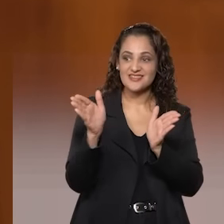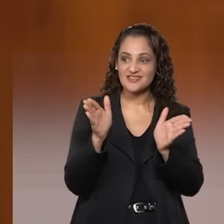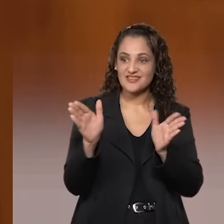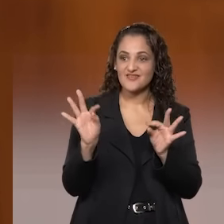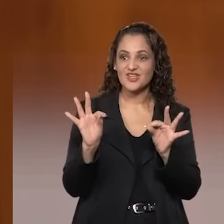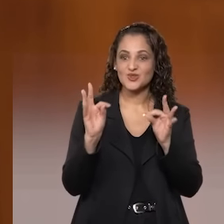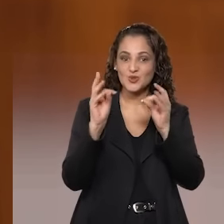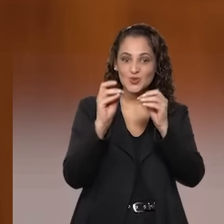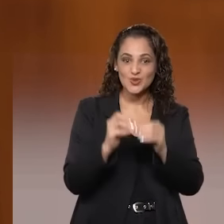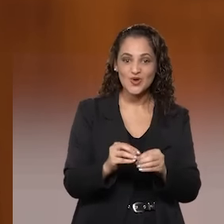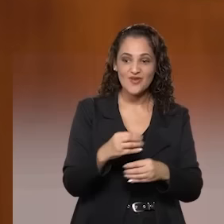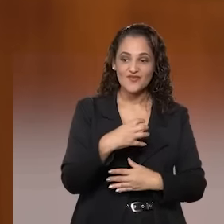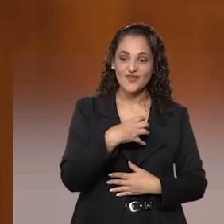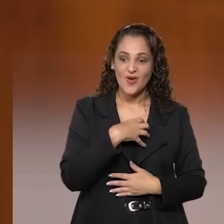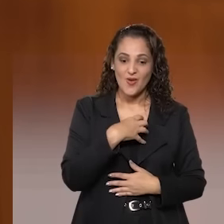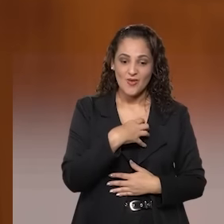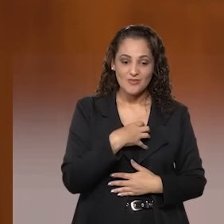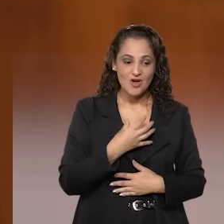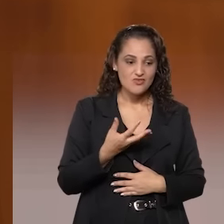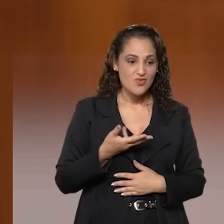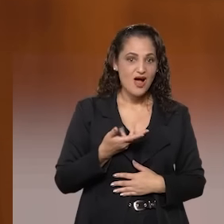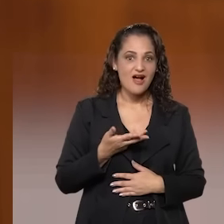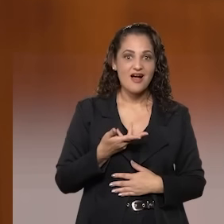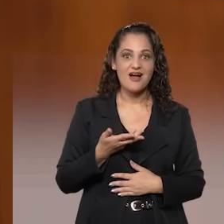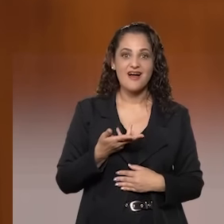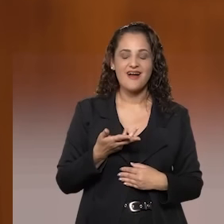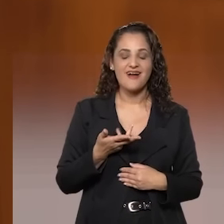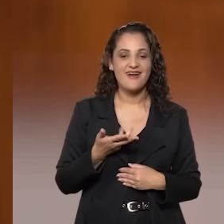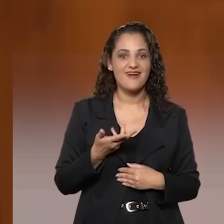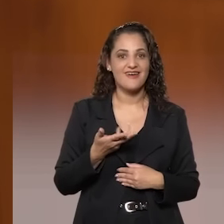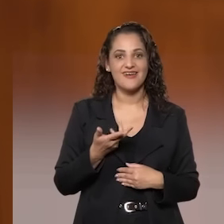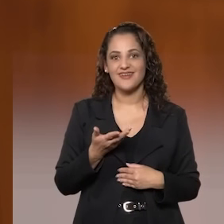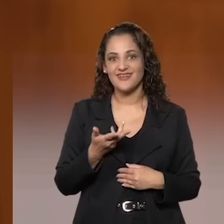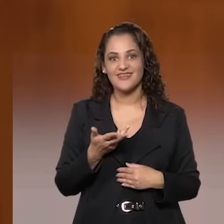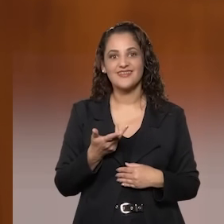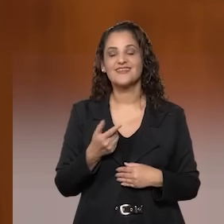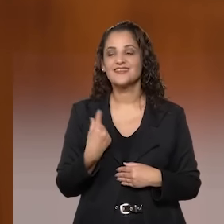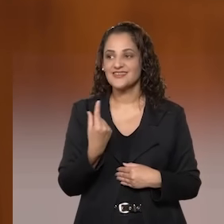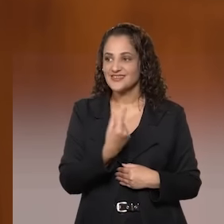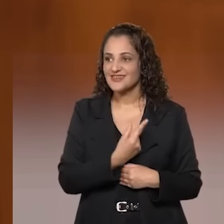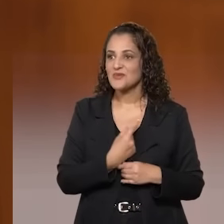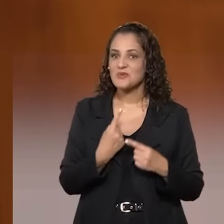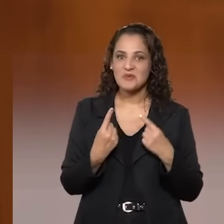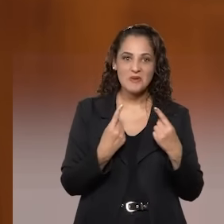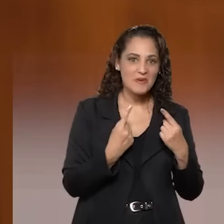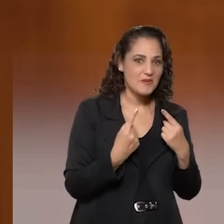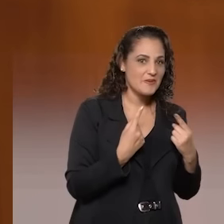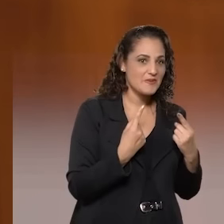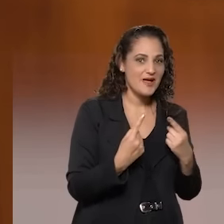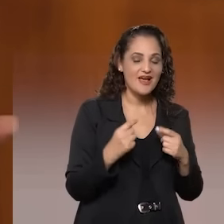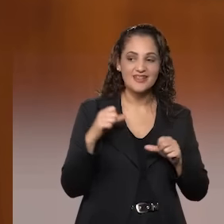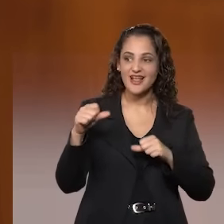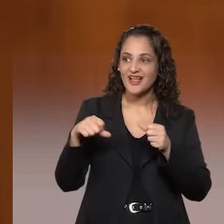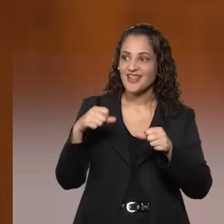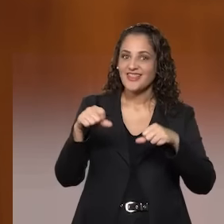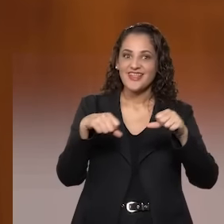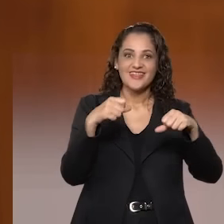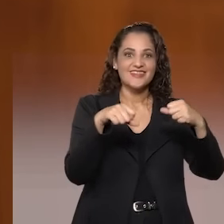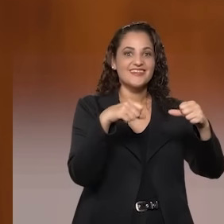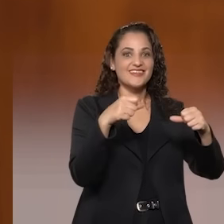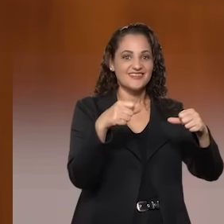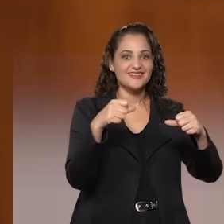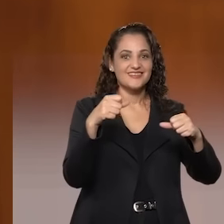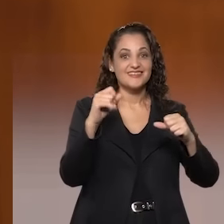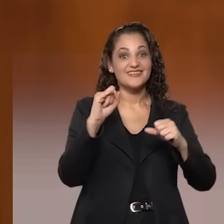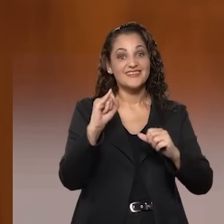e nós estamos conversando aqui quantas modificações a inteligência artificial já não proveu e nós não